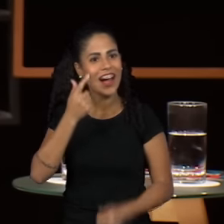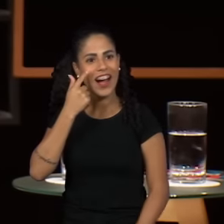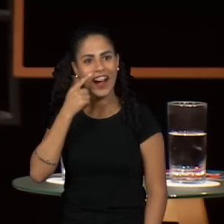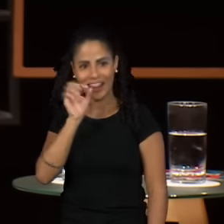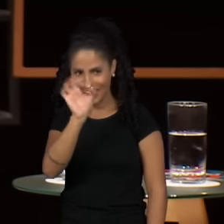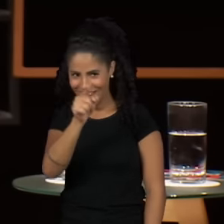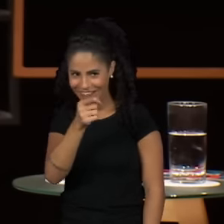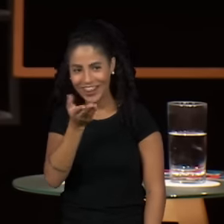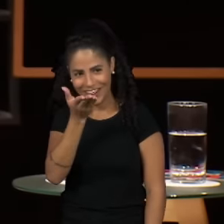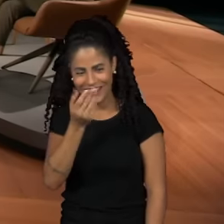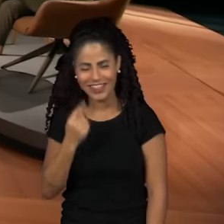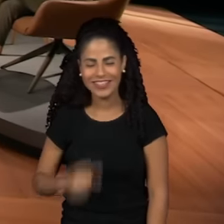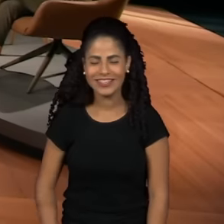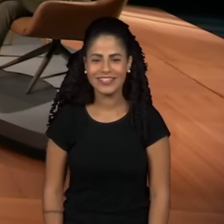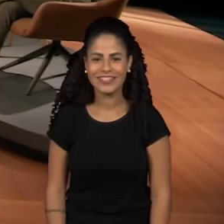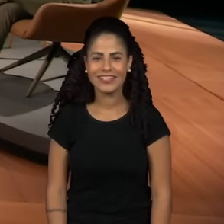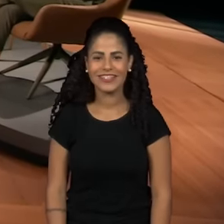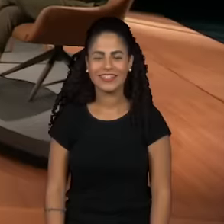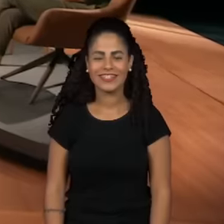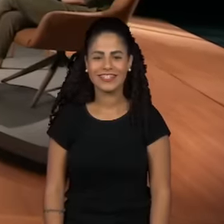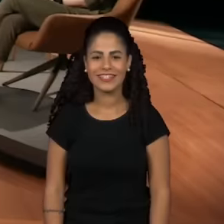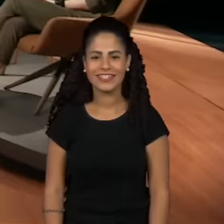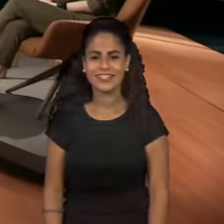quadro sobre ela, ah, olha é? Só.